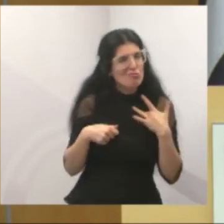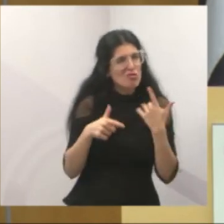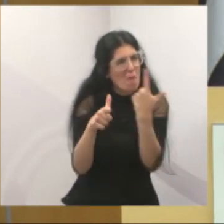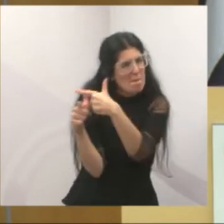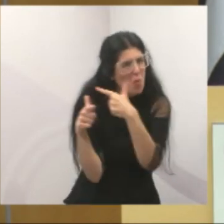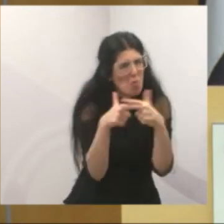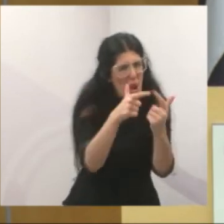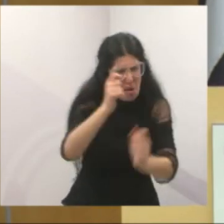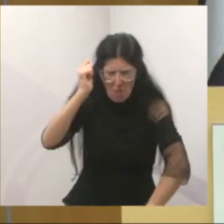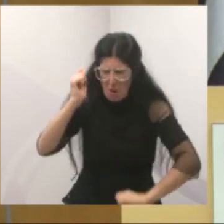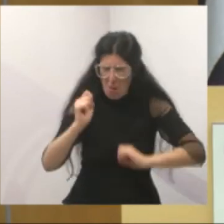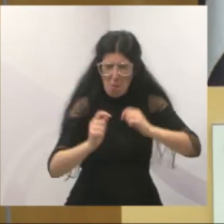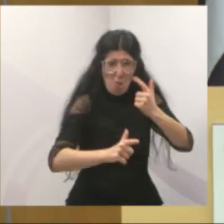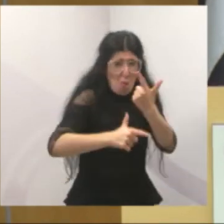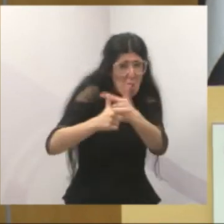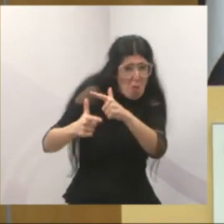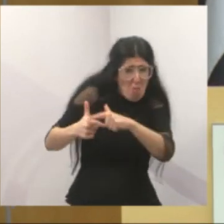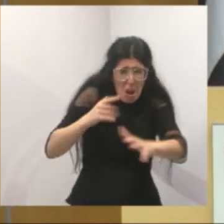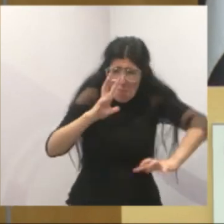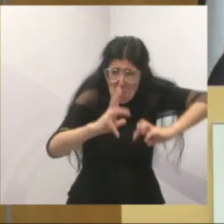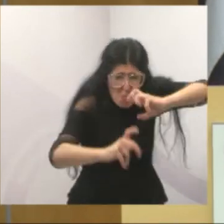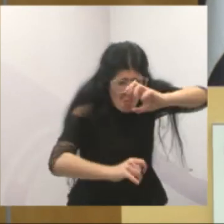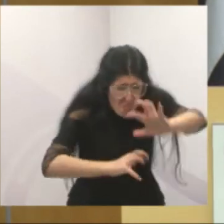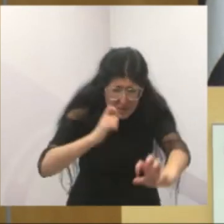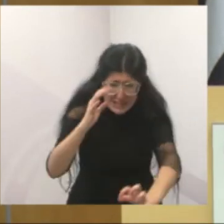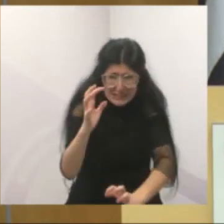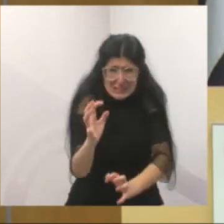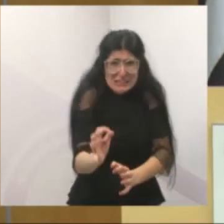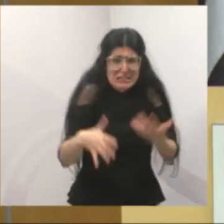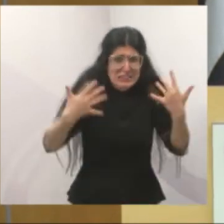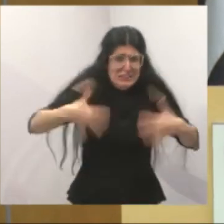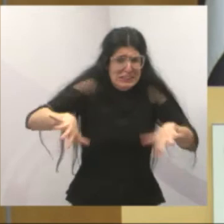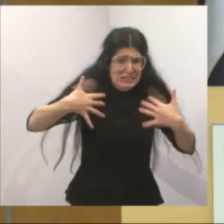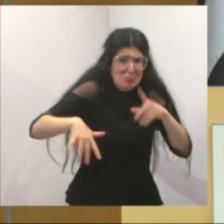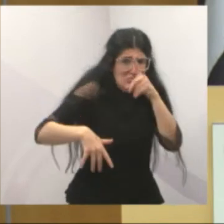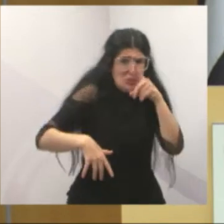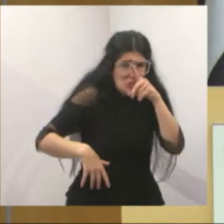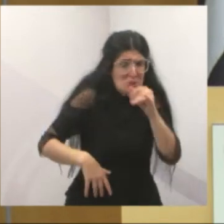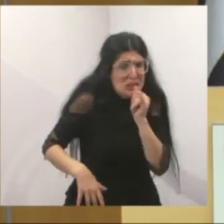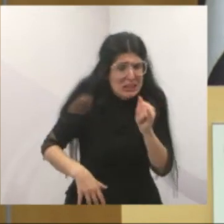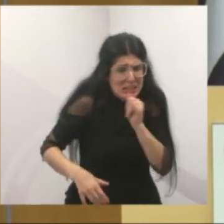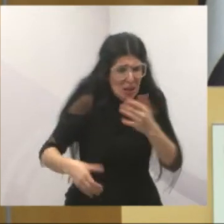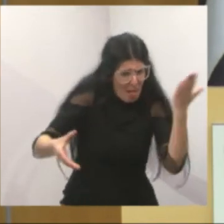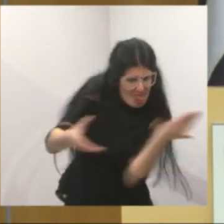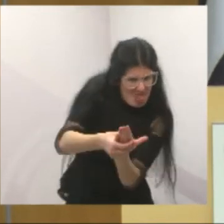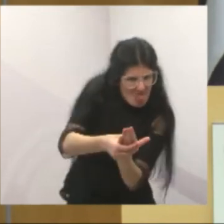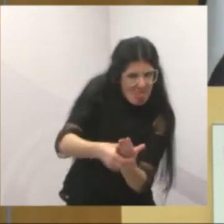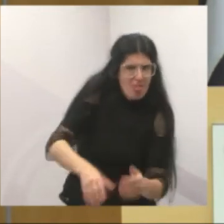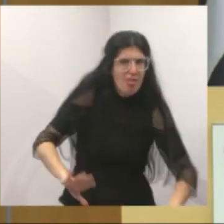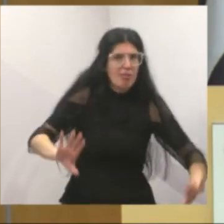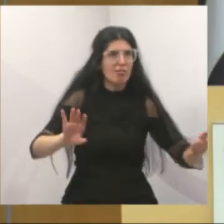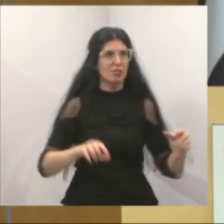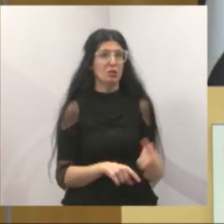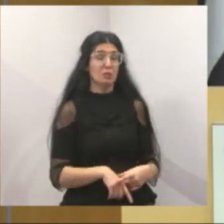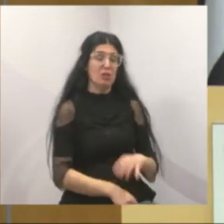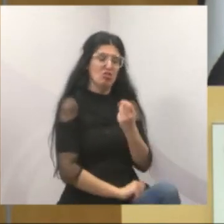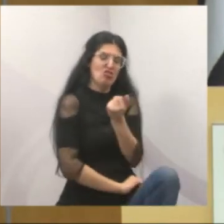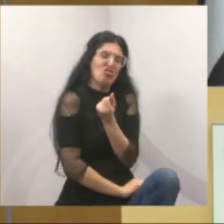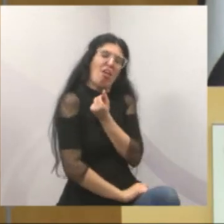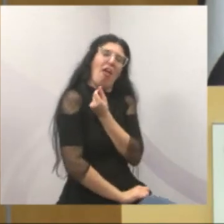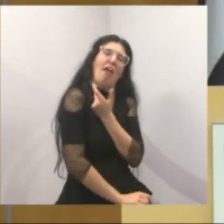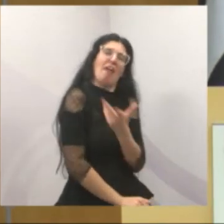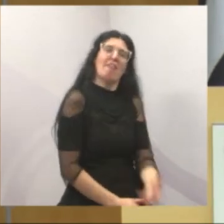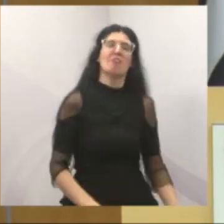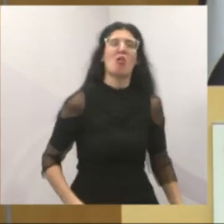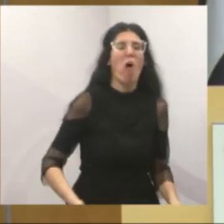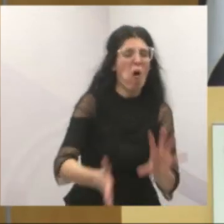Sabia que essa situação, que a gente entende como suposto favorecimento, iria vir à